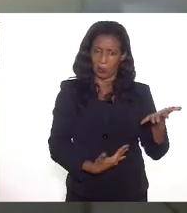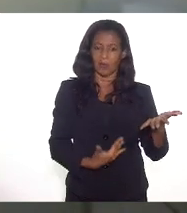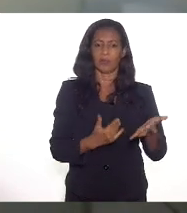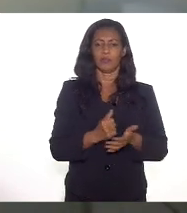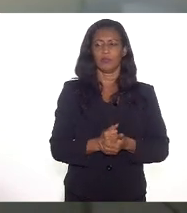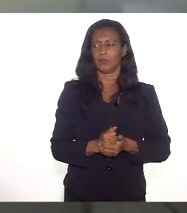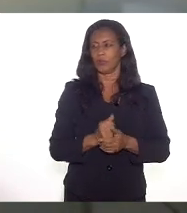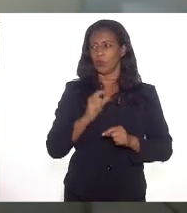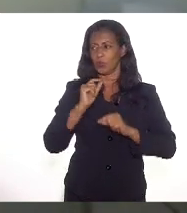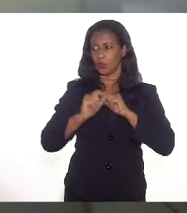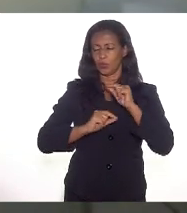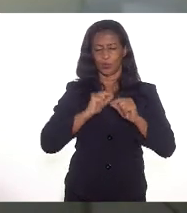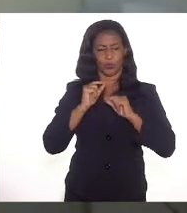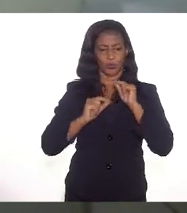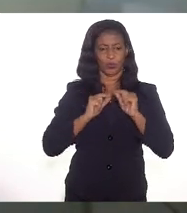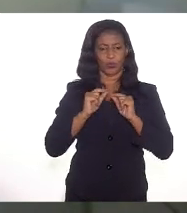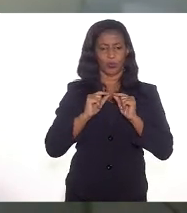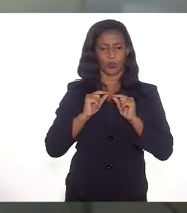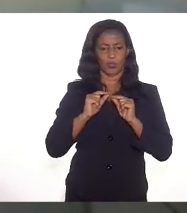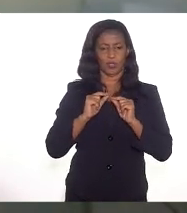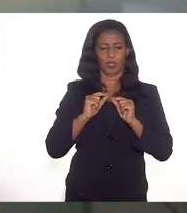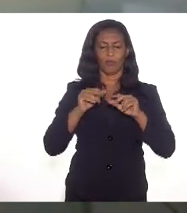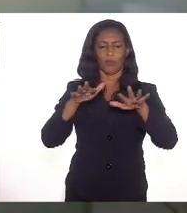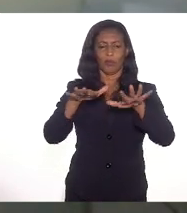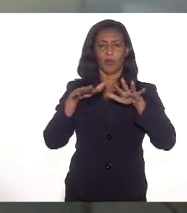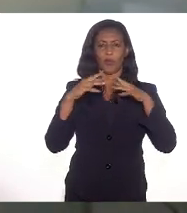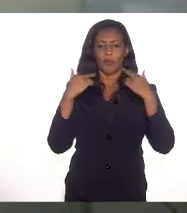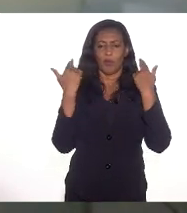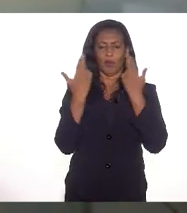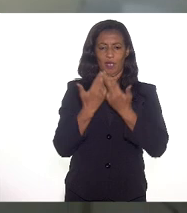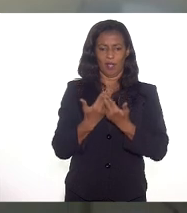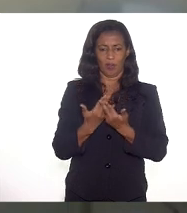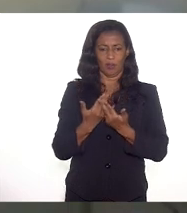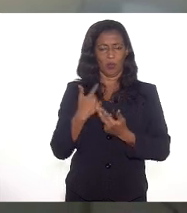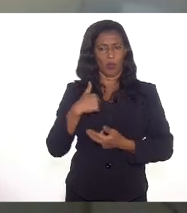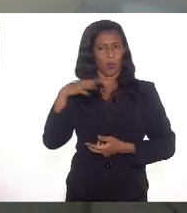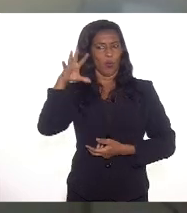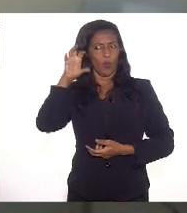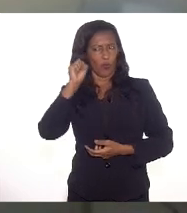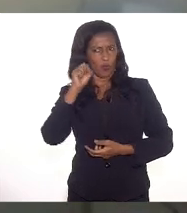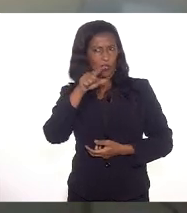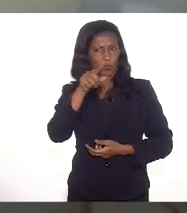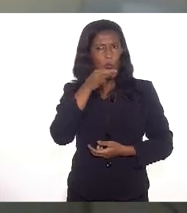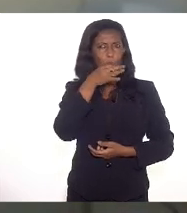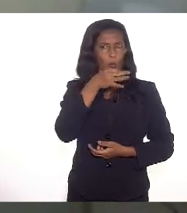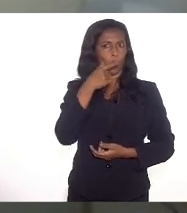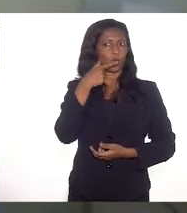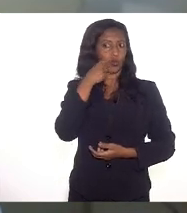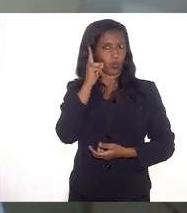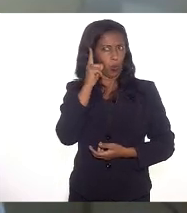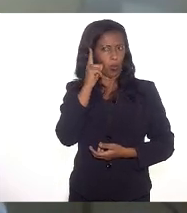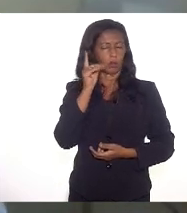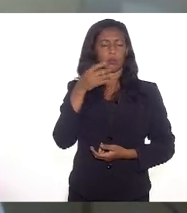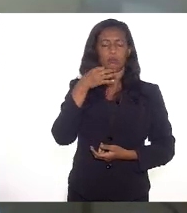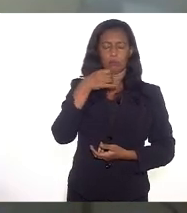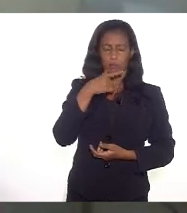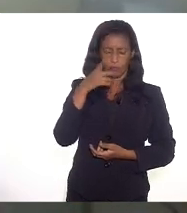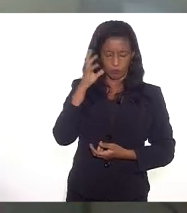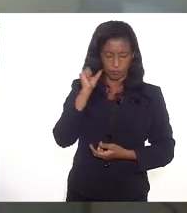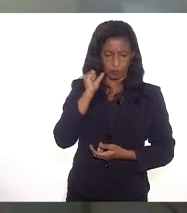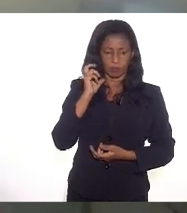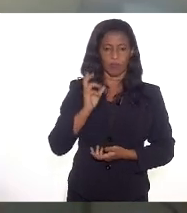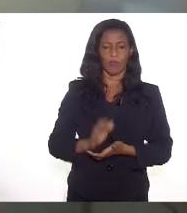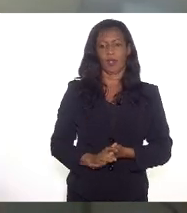que foi a audiência pública. Eu ouvi a sua sugestão de ontem, senhor presidente,